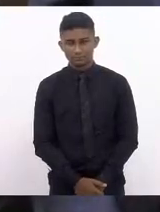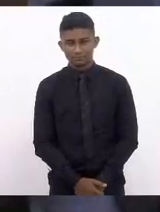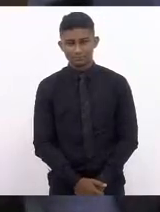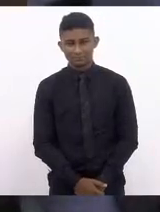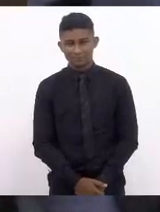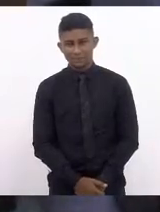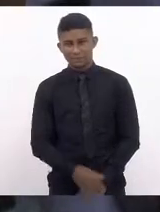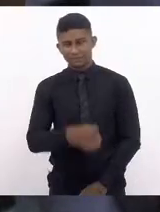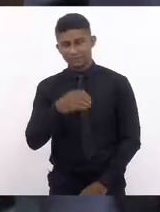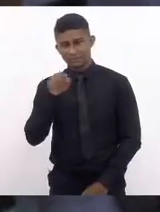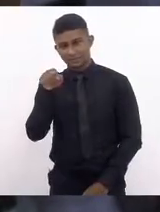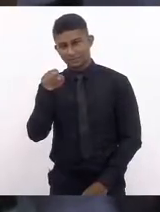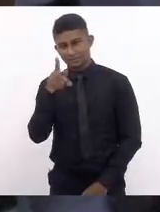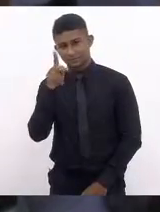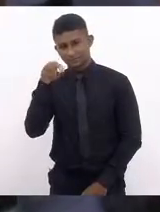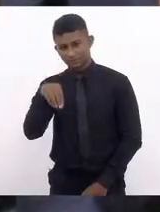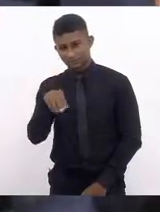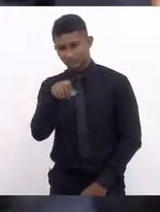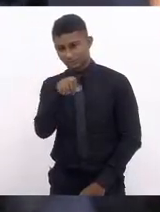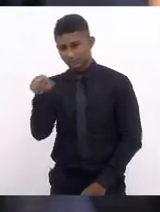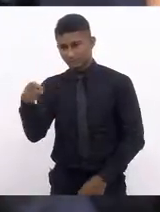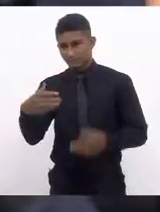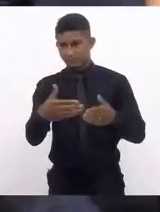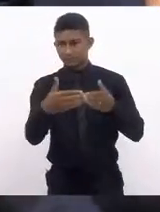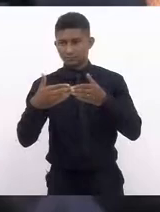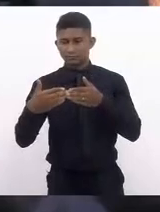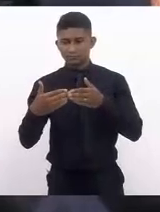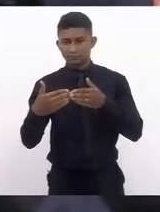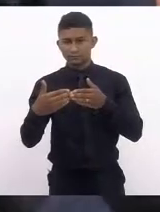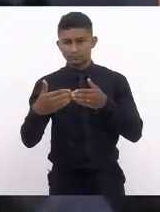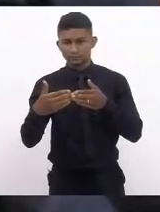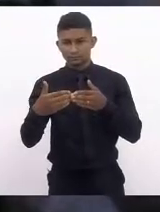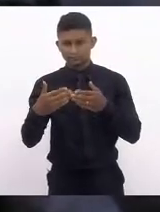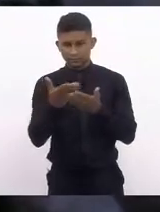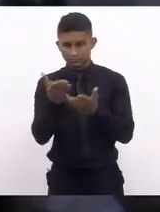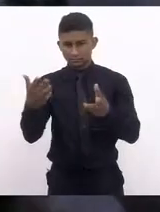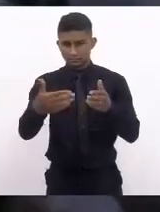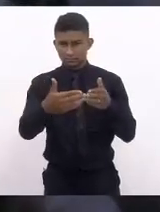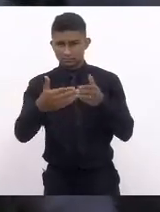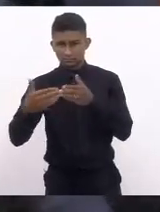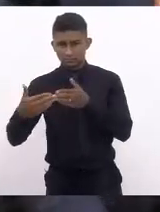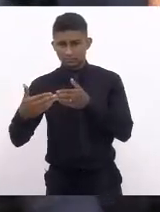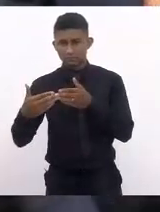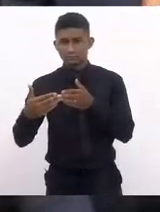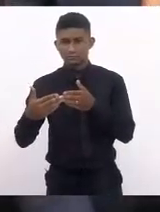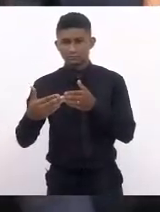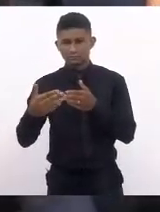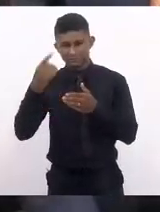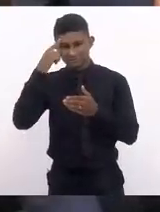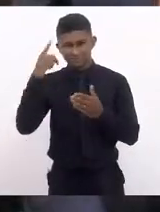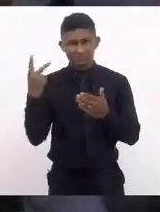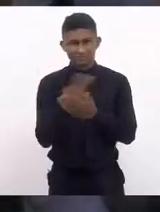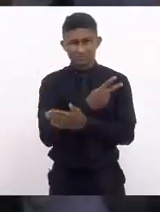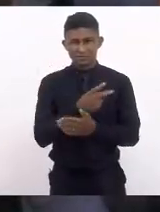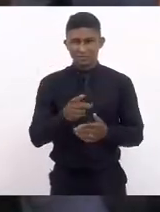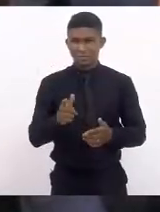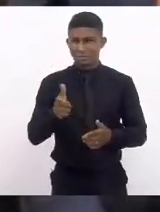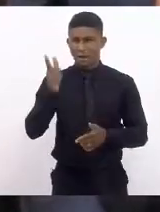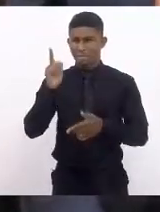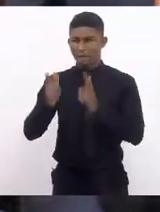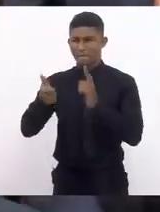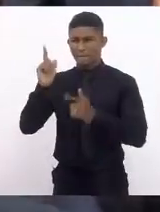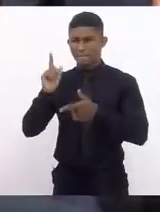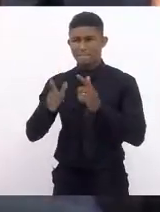os policiais da reserva Os Atuais agora que foram alvejados que foram